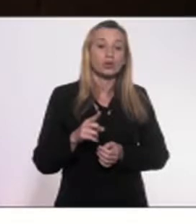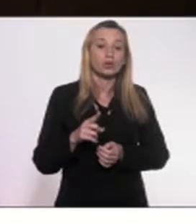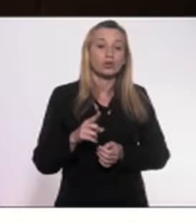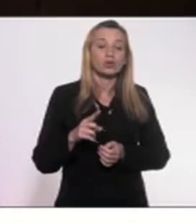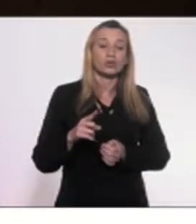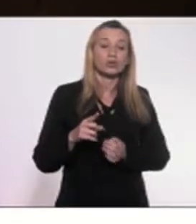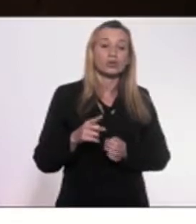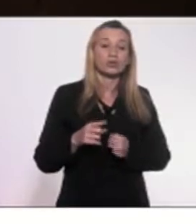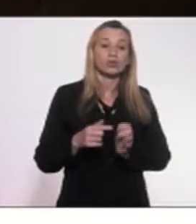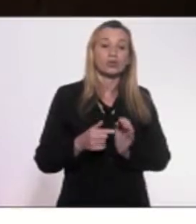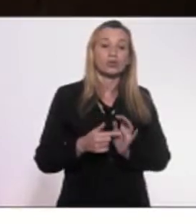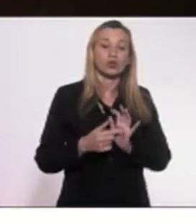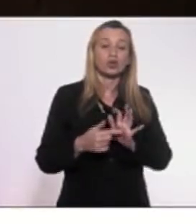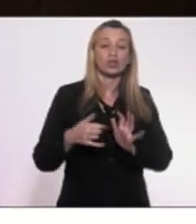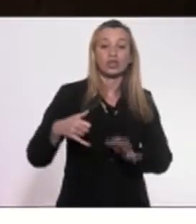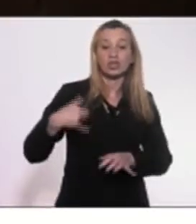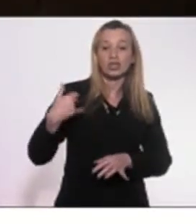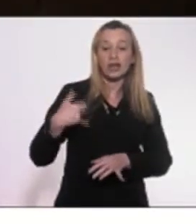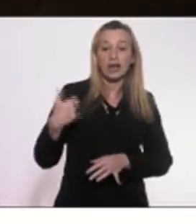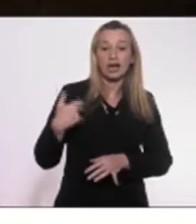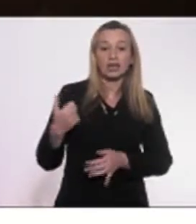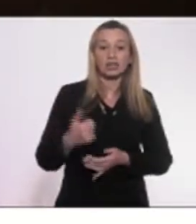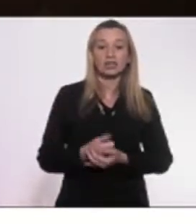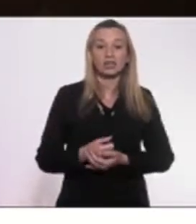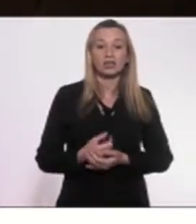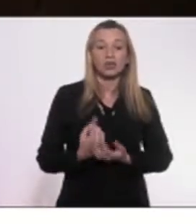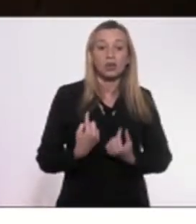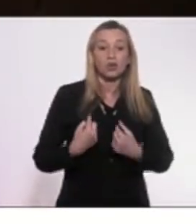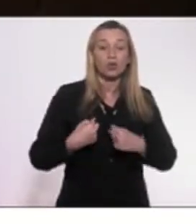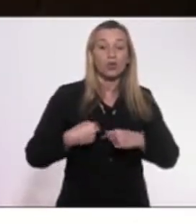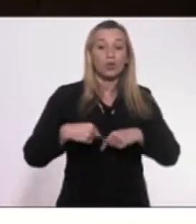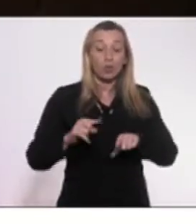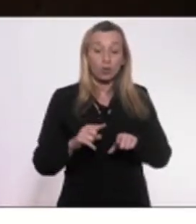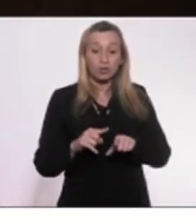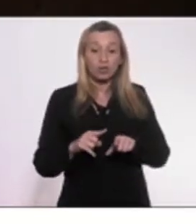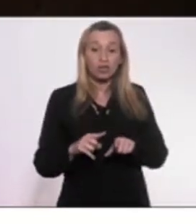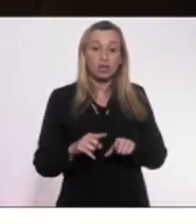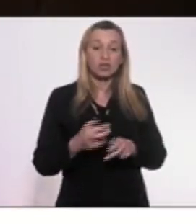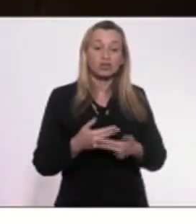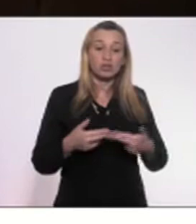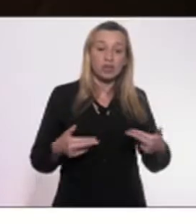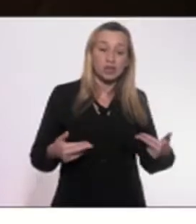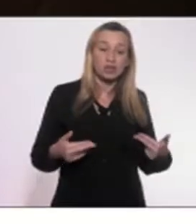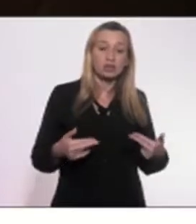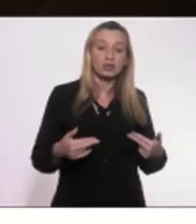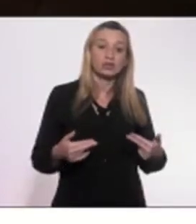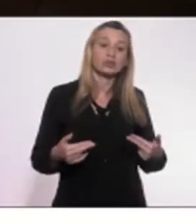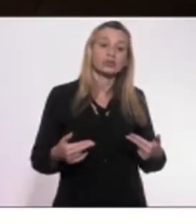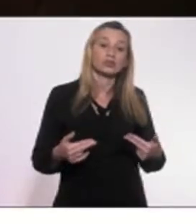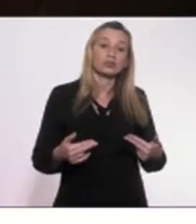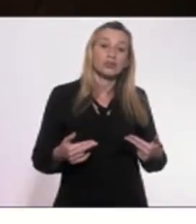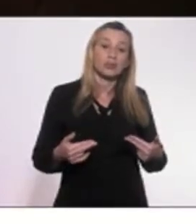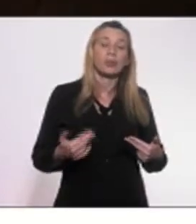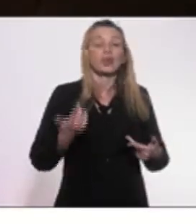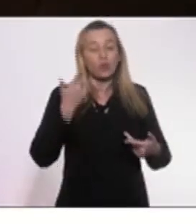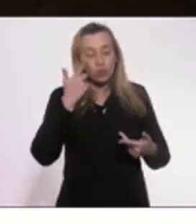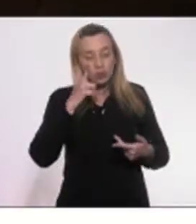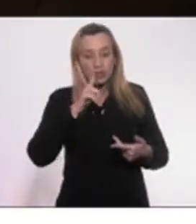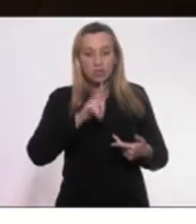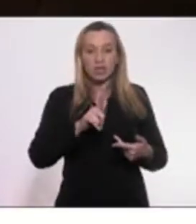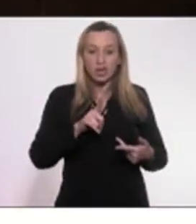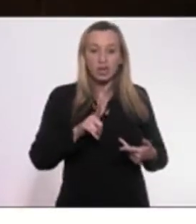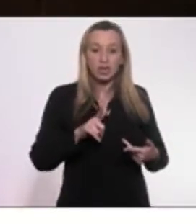idade, como um ode à meritocracia, daqueles que, mesmo em condições desfavoráveis, conseguem se manter